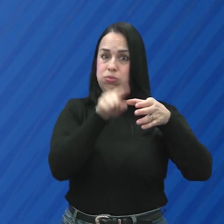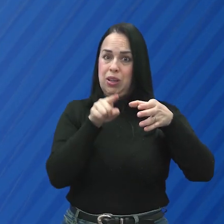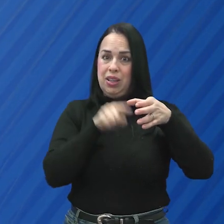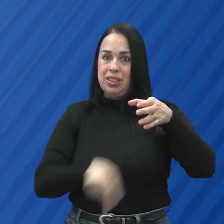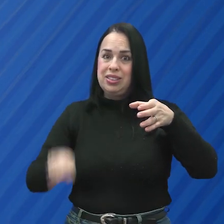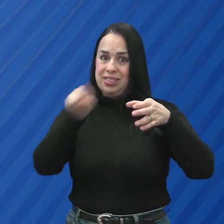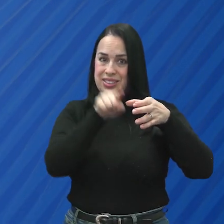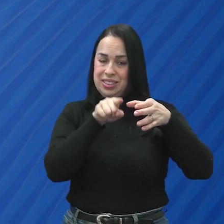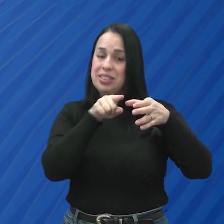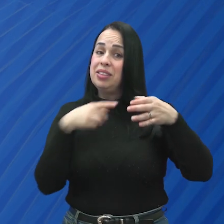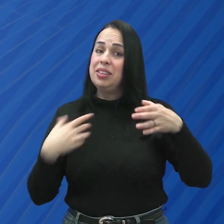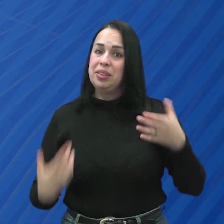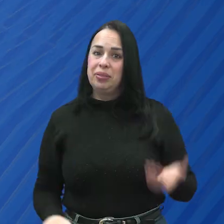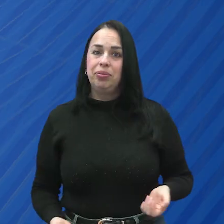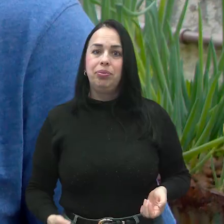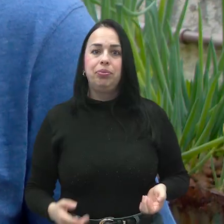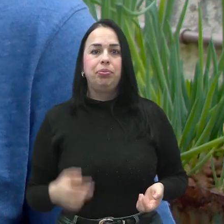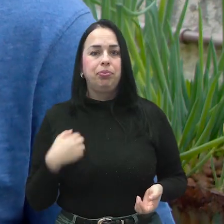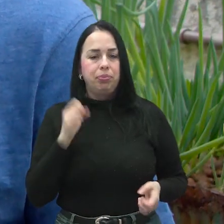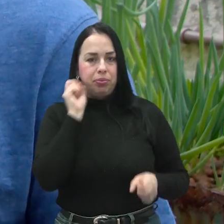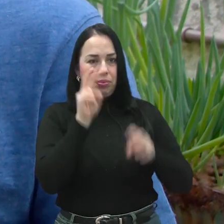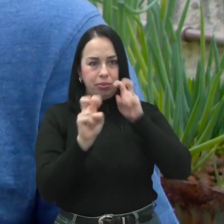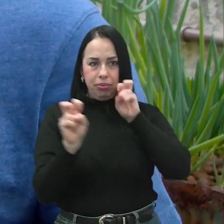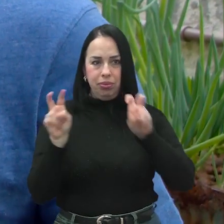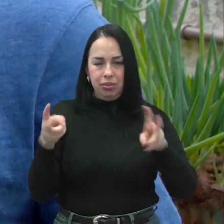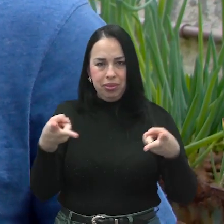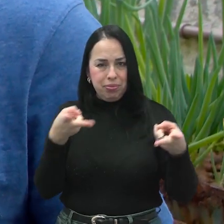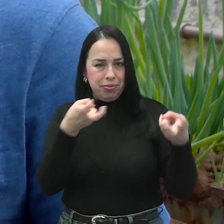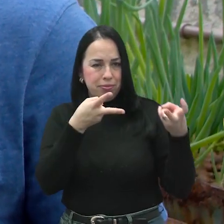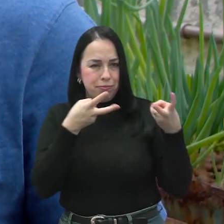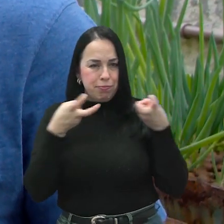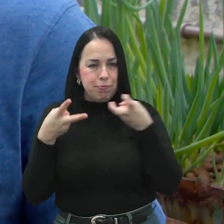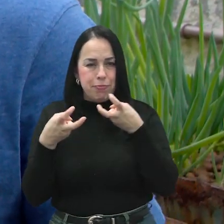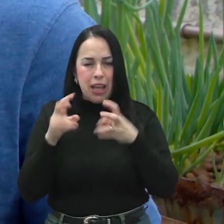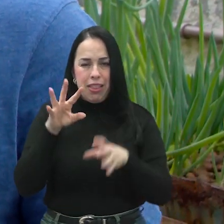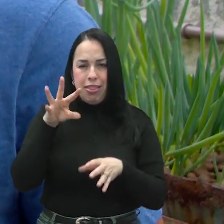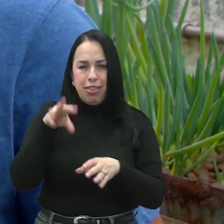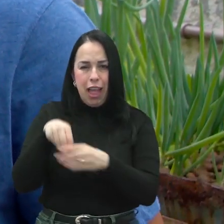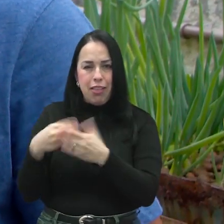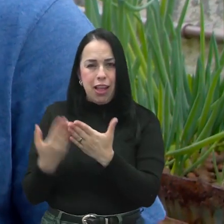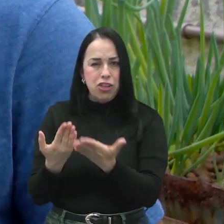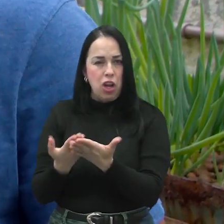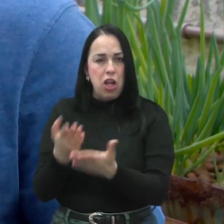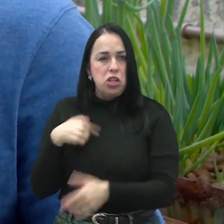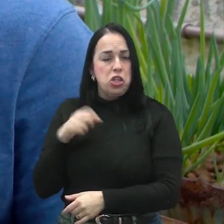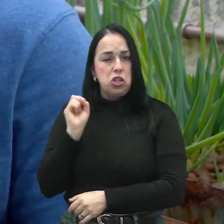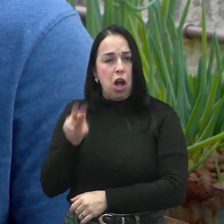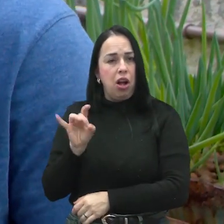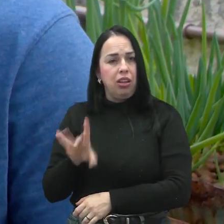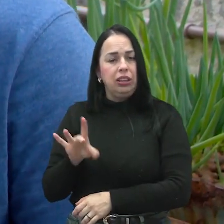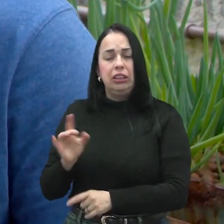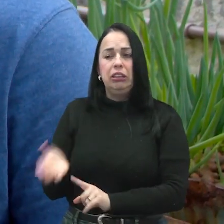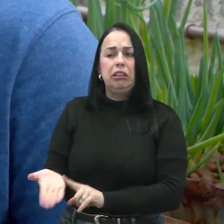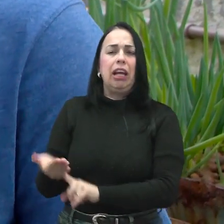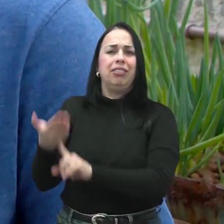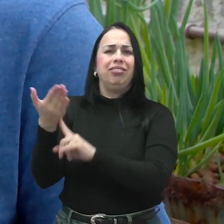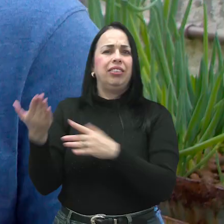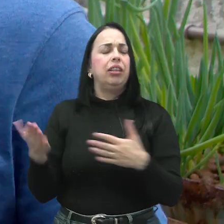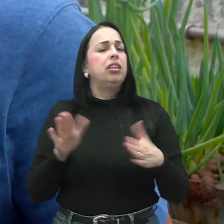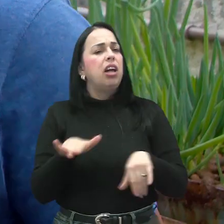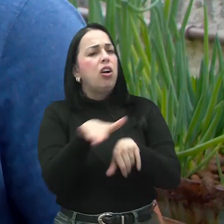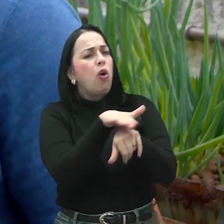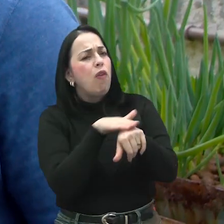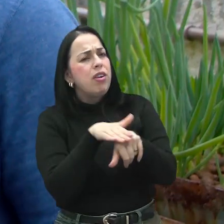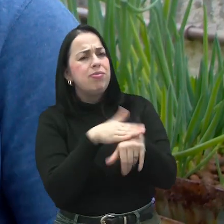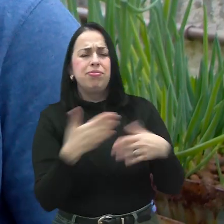como atividade extracurricular. A gente vê que nas escolas, no momento, a gente só vê tecnologia, né? Aí num